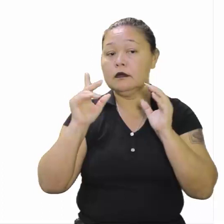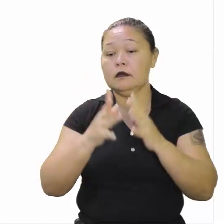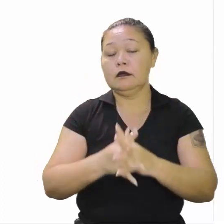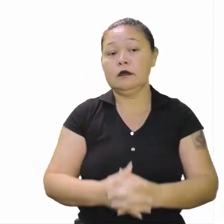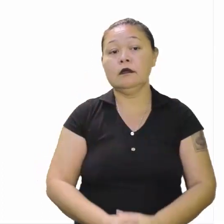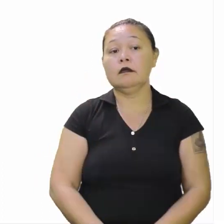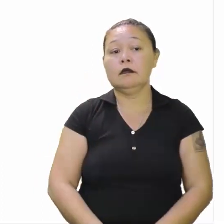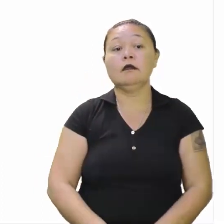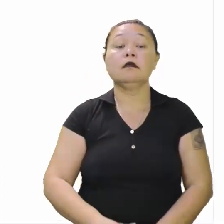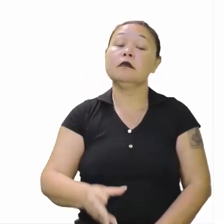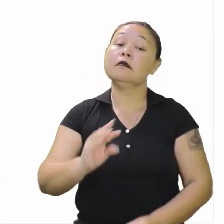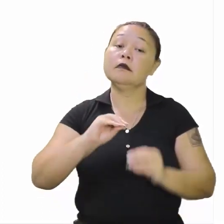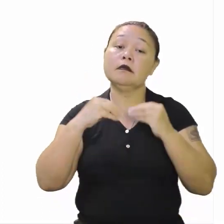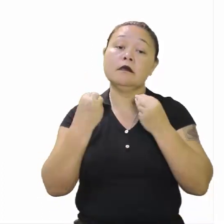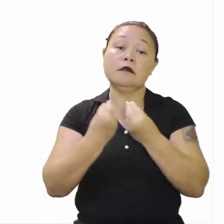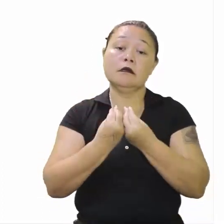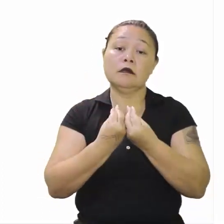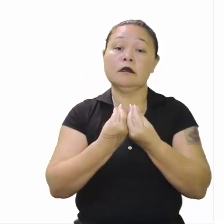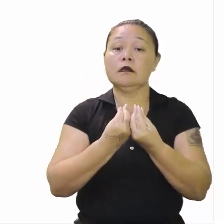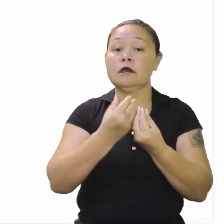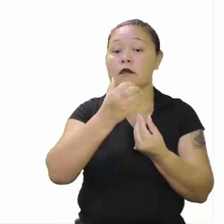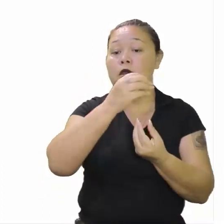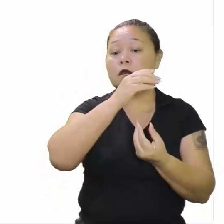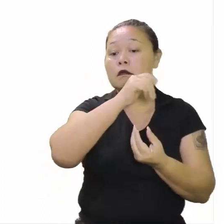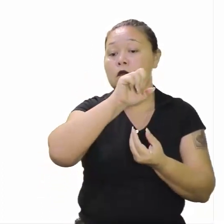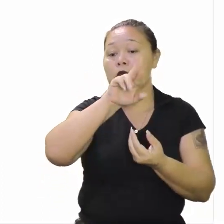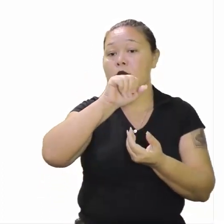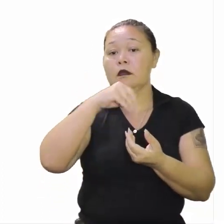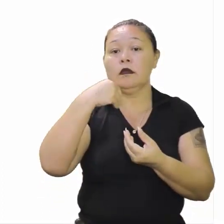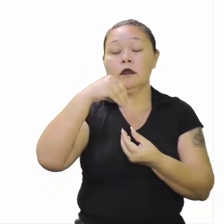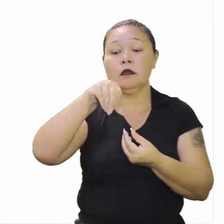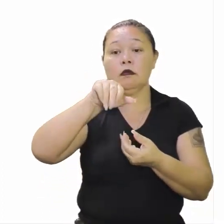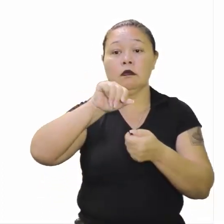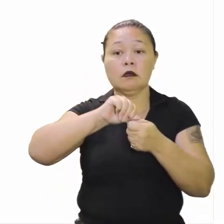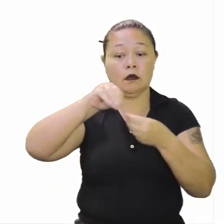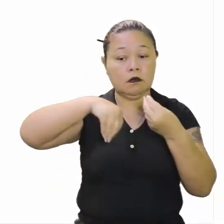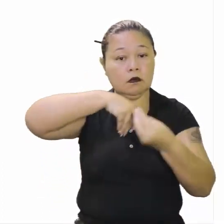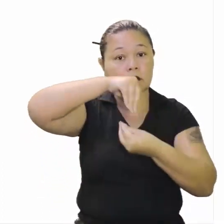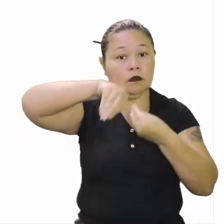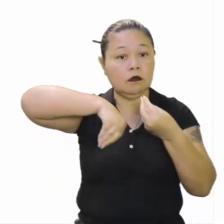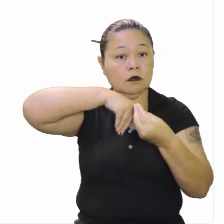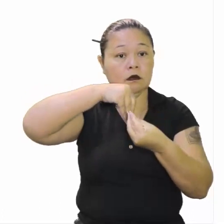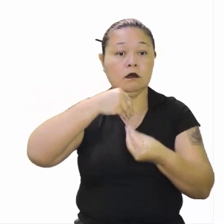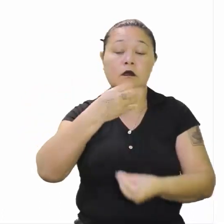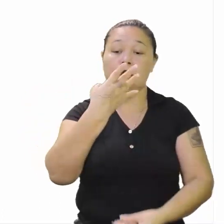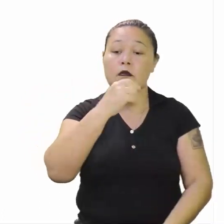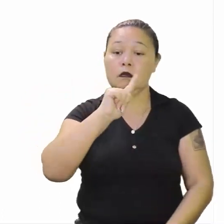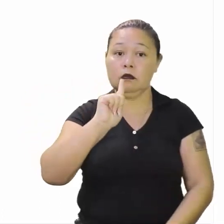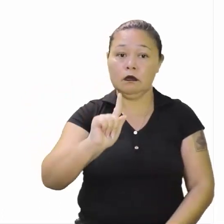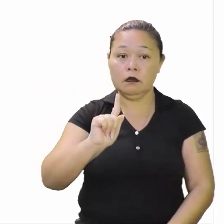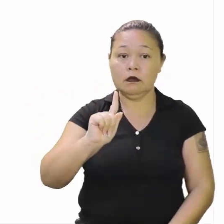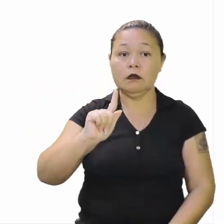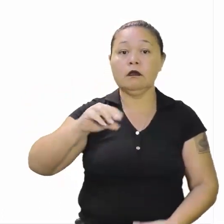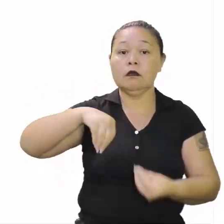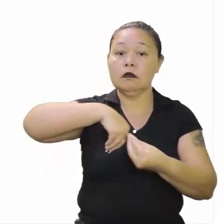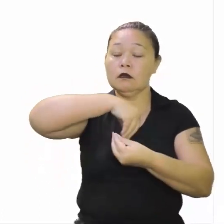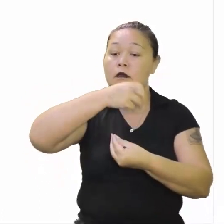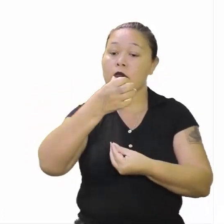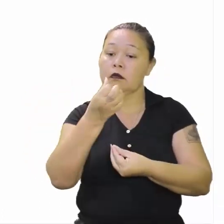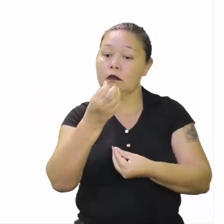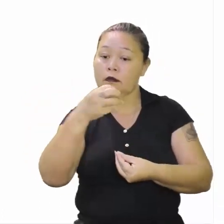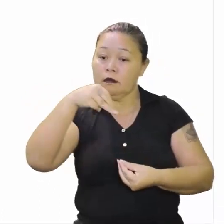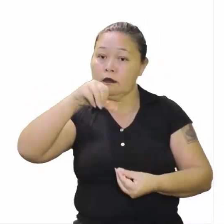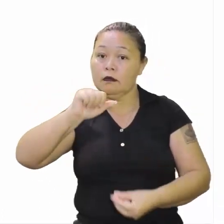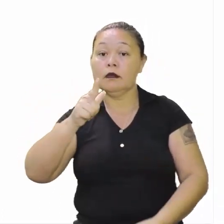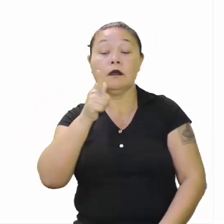Uma solução de cloreto de sódio foi preparada dissolvido 400 gramas de soluto em 600 ml de água. Qual seria agora, não em